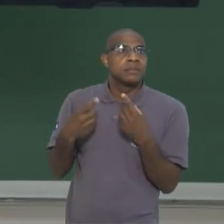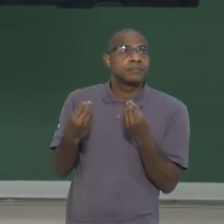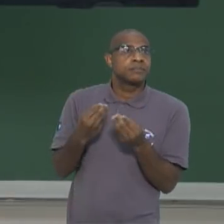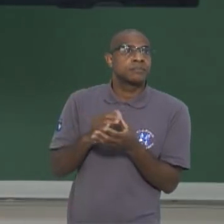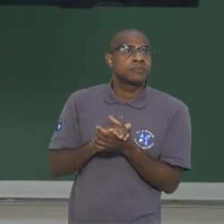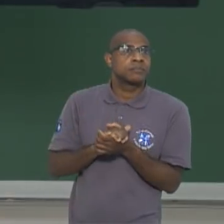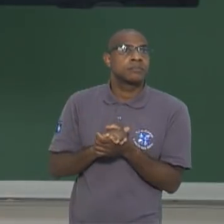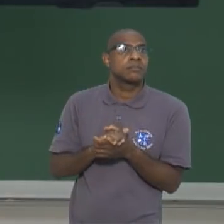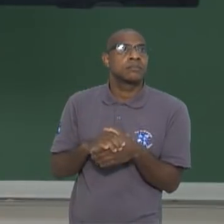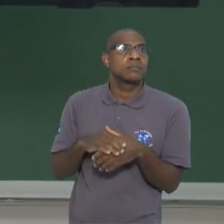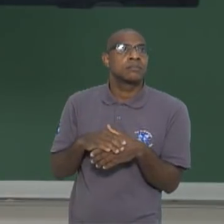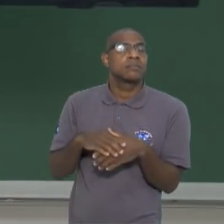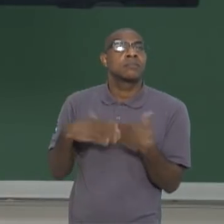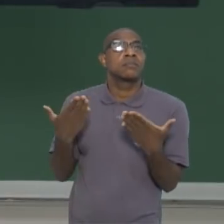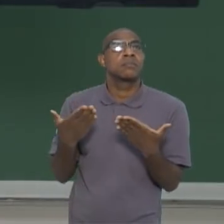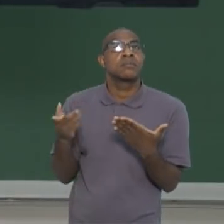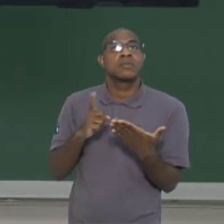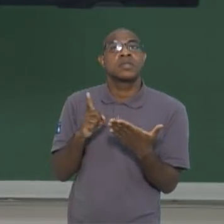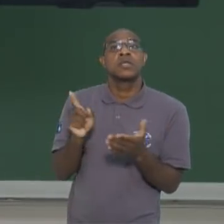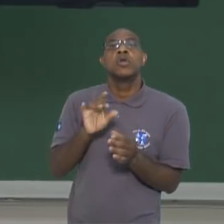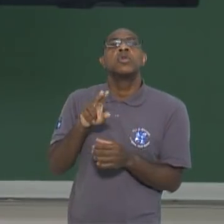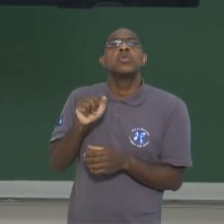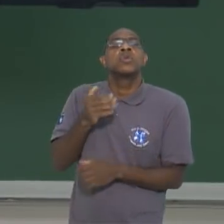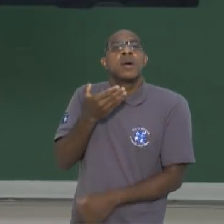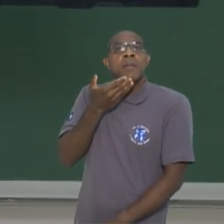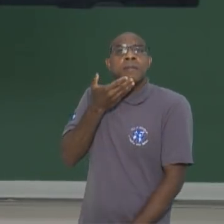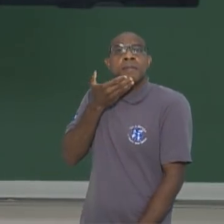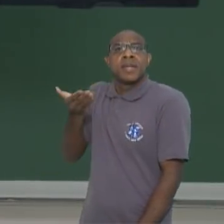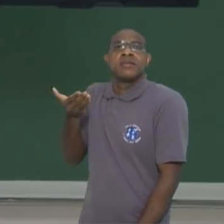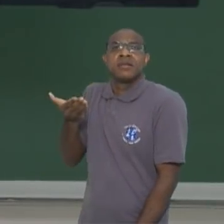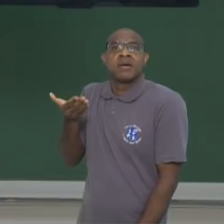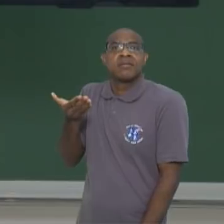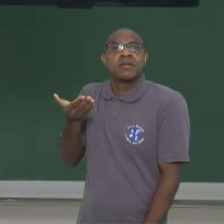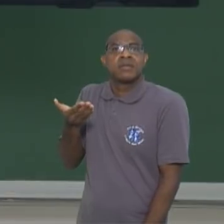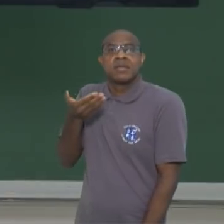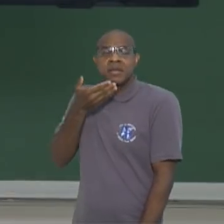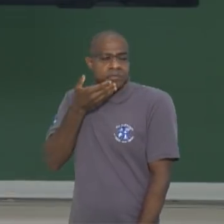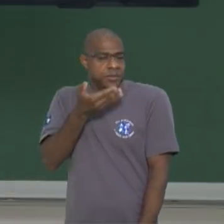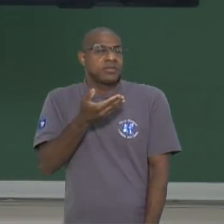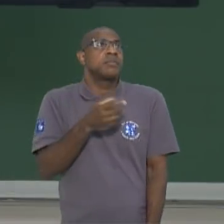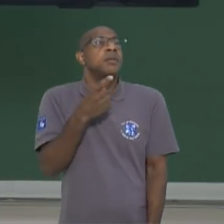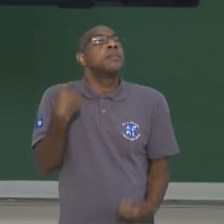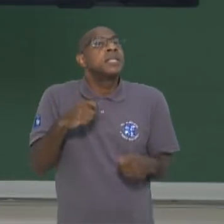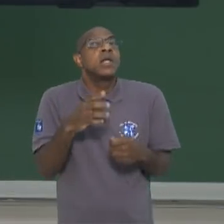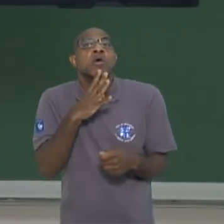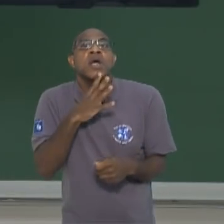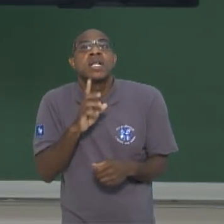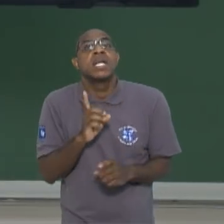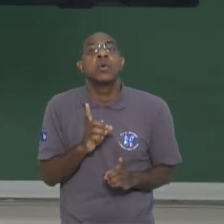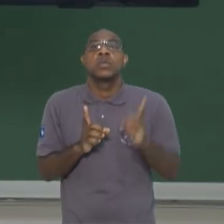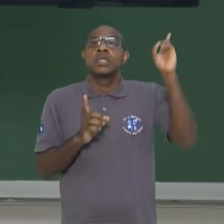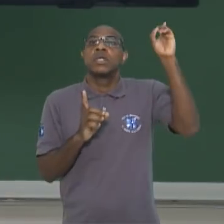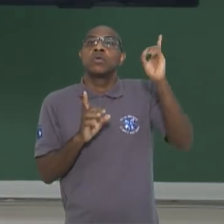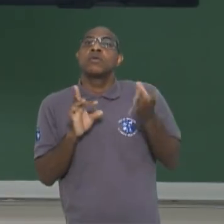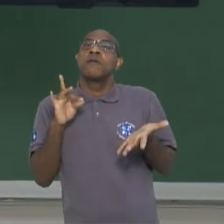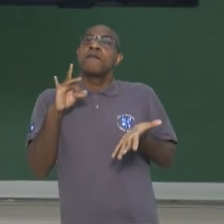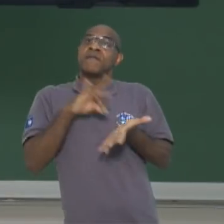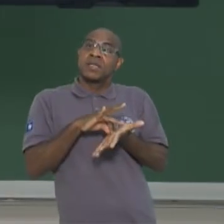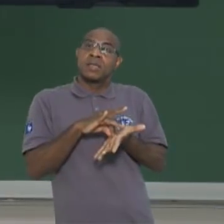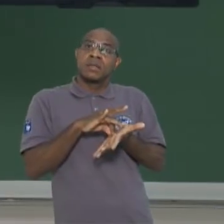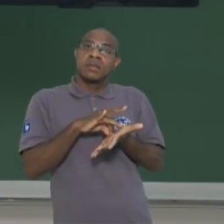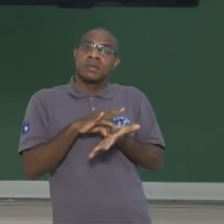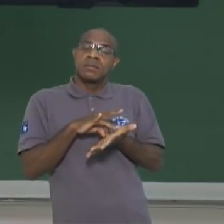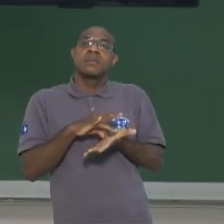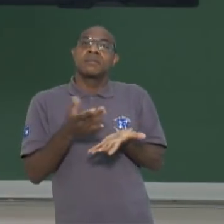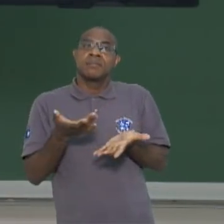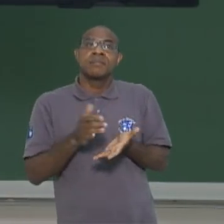católica. Não deixava de pedir ao rei que reconhecesse o verdadeiro Deus e abandonasse os ídolos. Mas nada poderia levar a essa